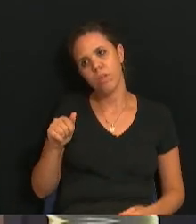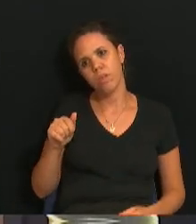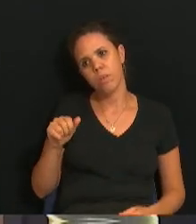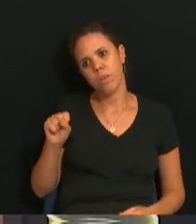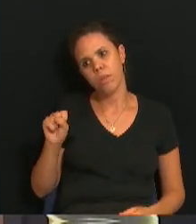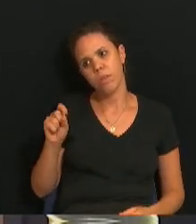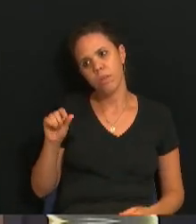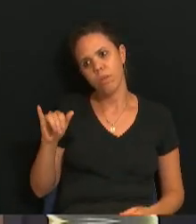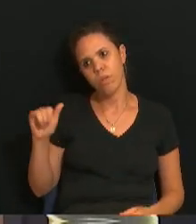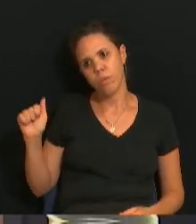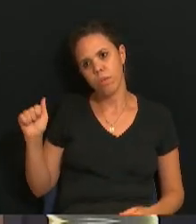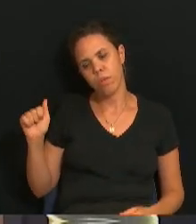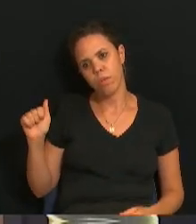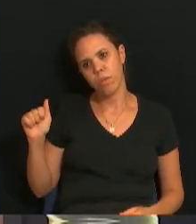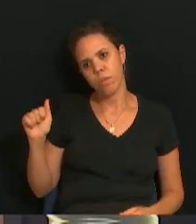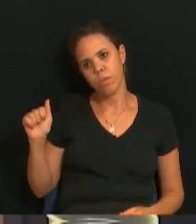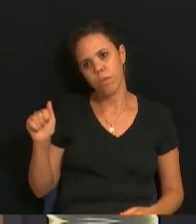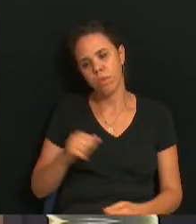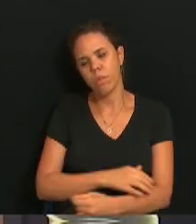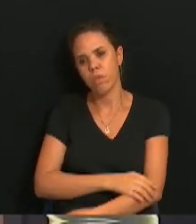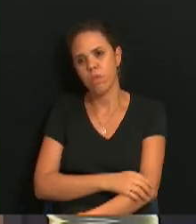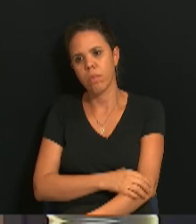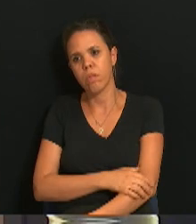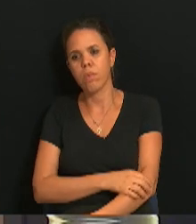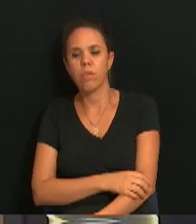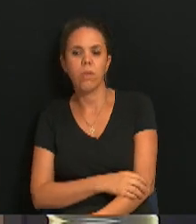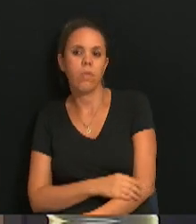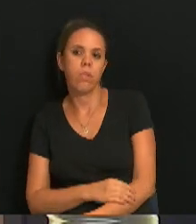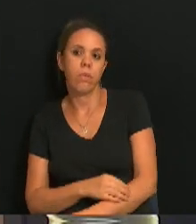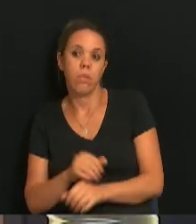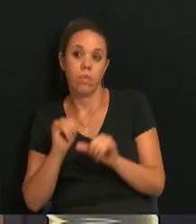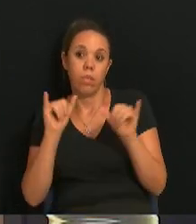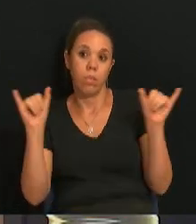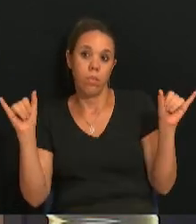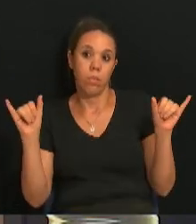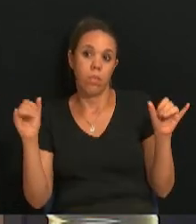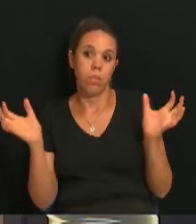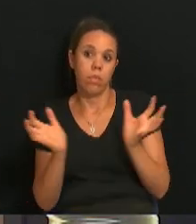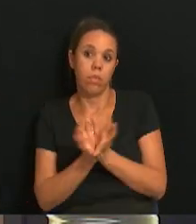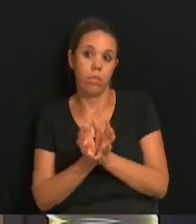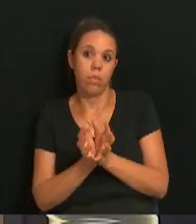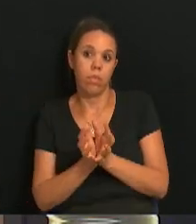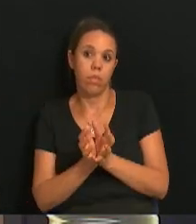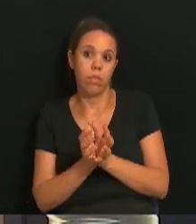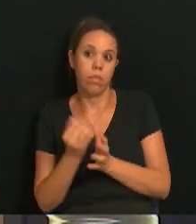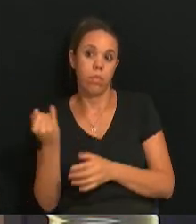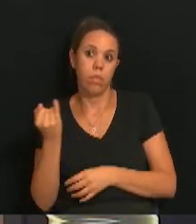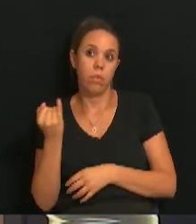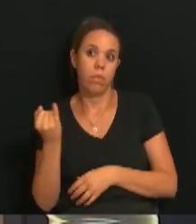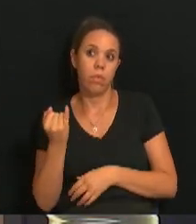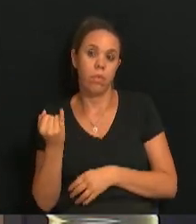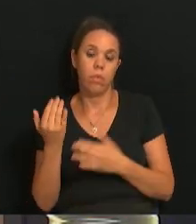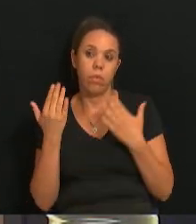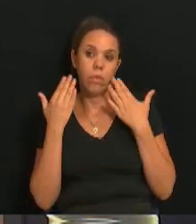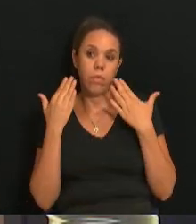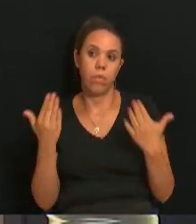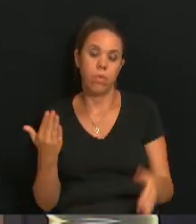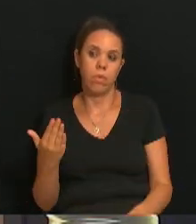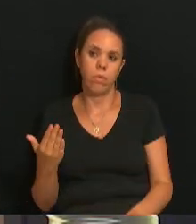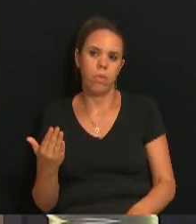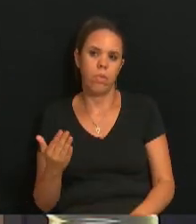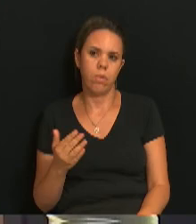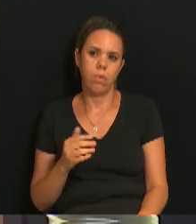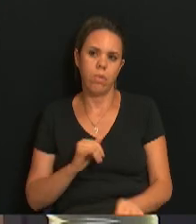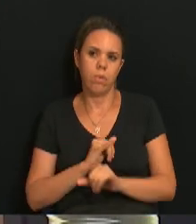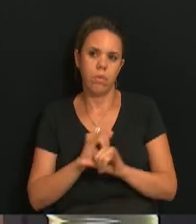Pardinho, tá? Eu faço um alerta para essa comissão, acho que vai ser bastante importante, diante dos últimos anúncios